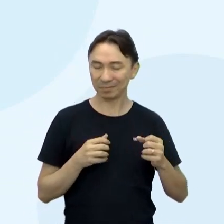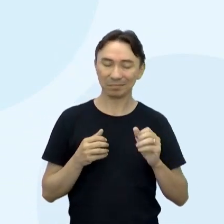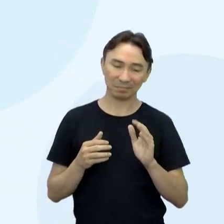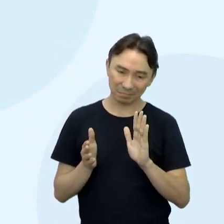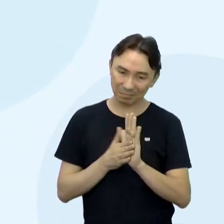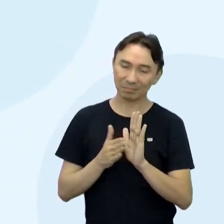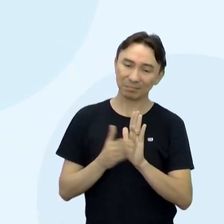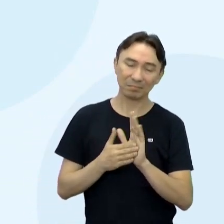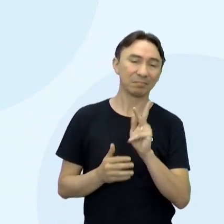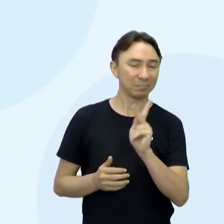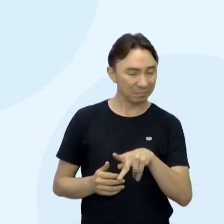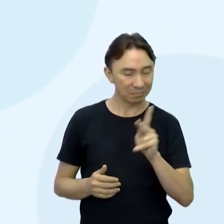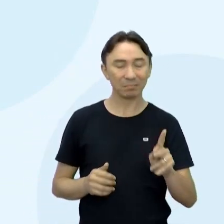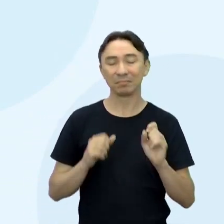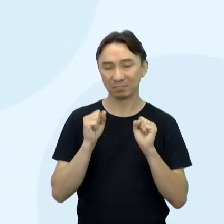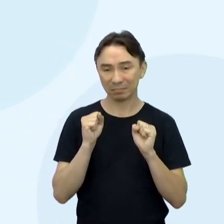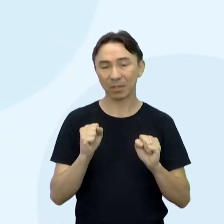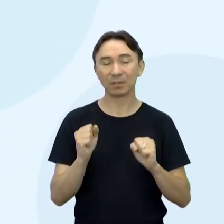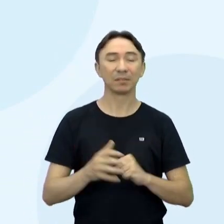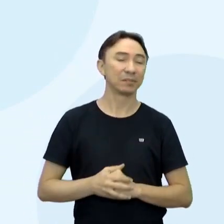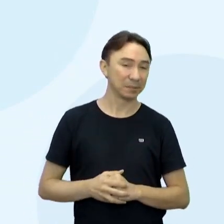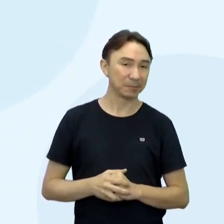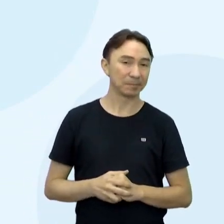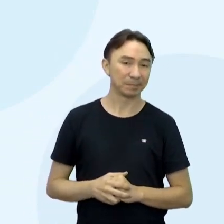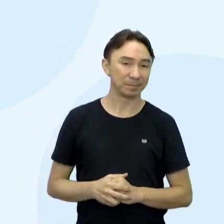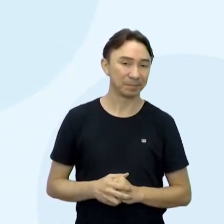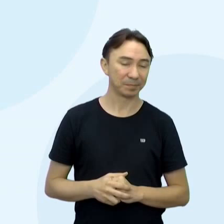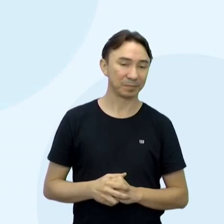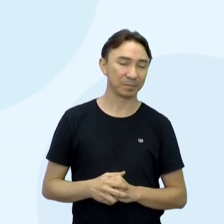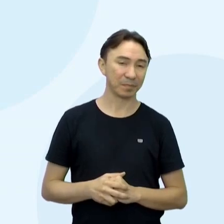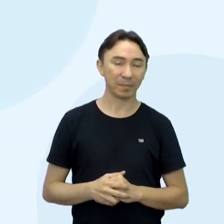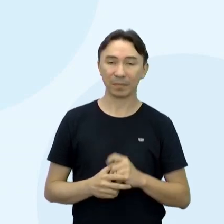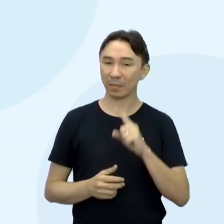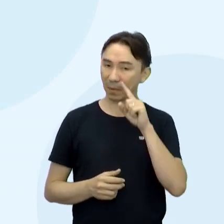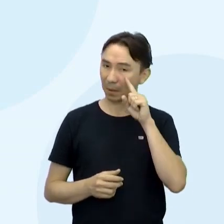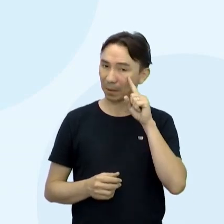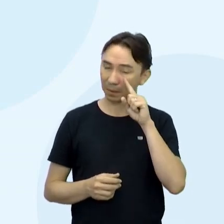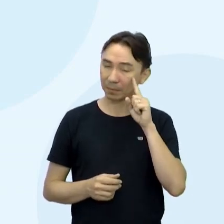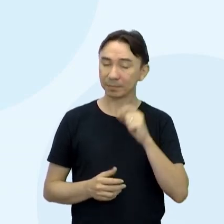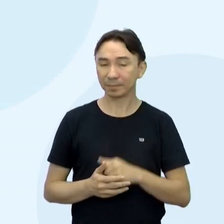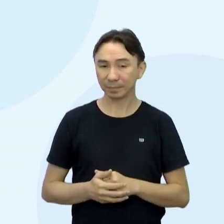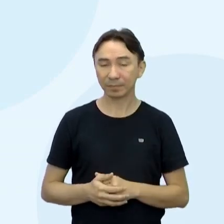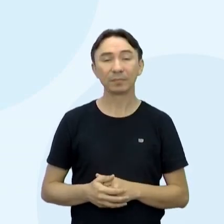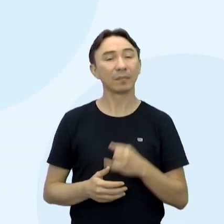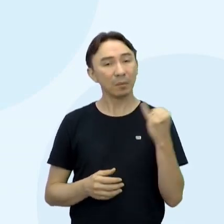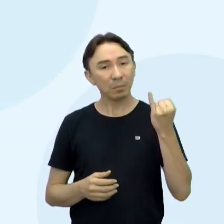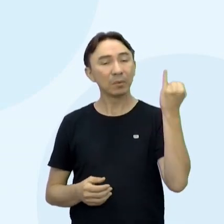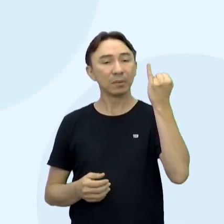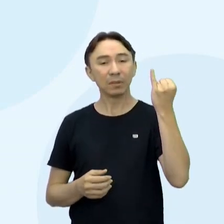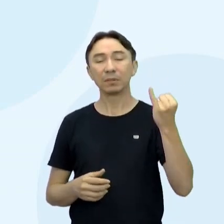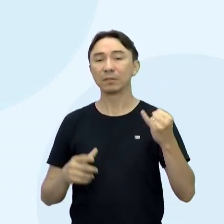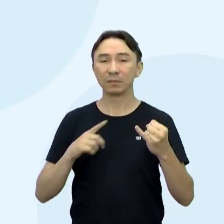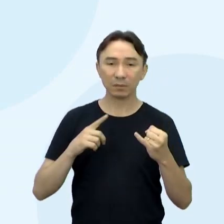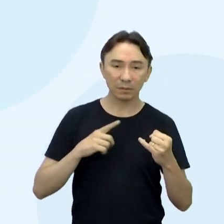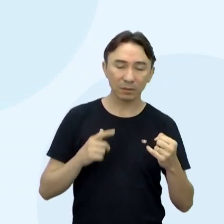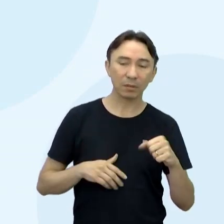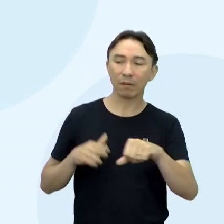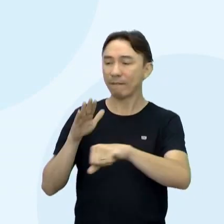a ideia é que exista um movimento de conversa, de trocas, porque é um